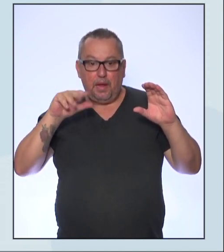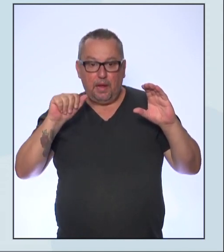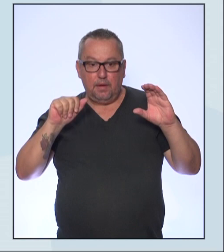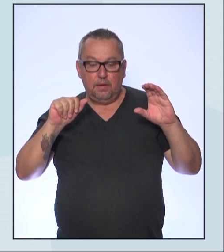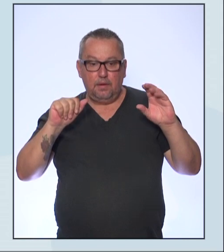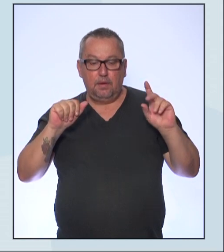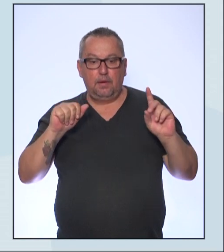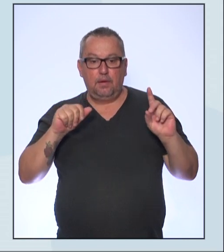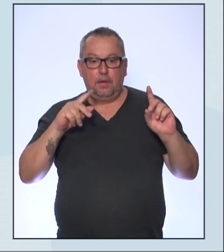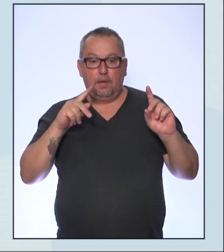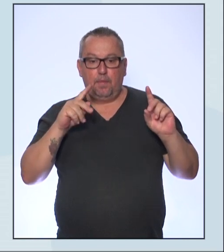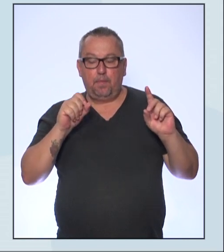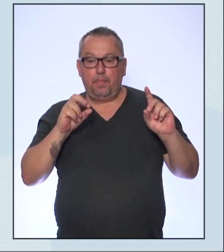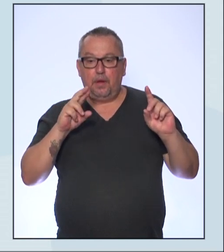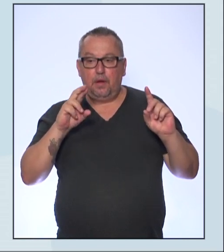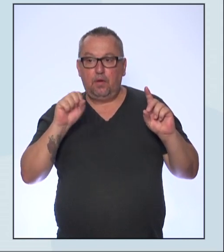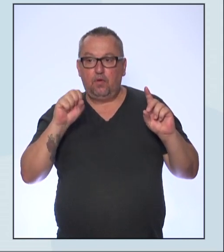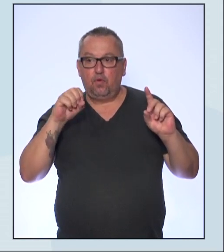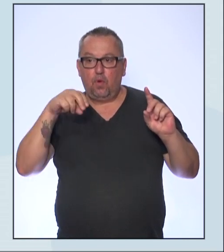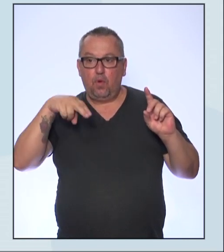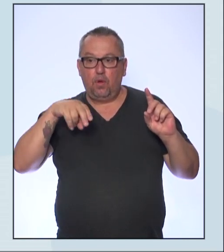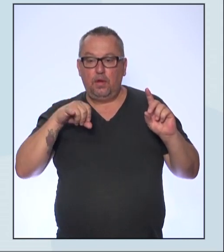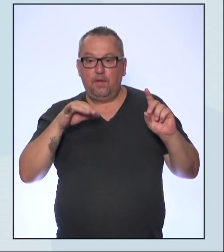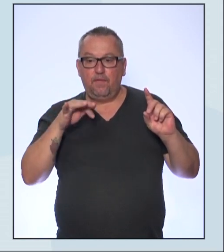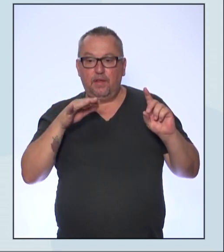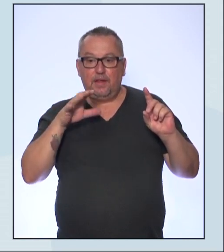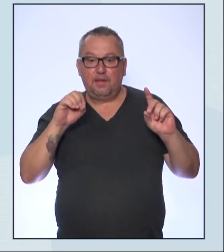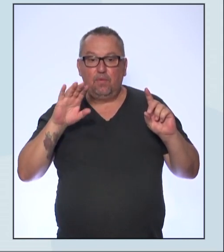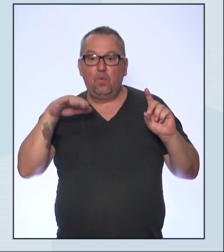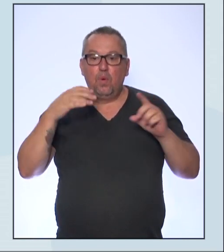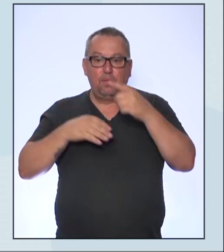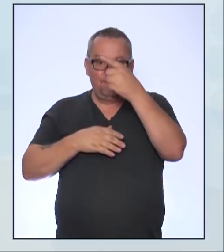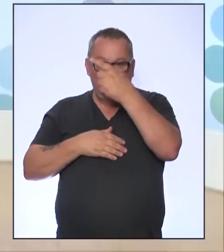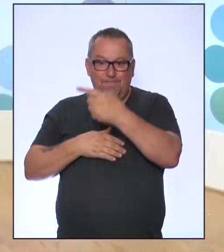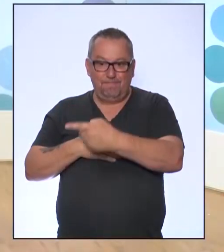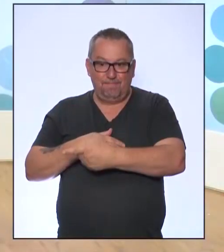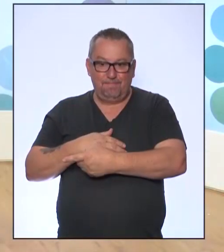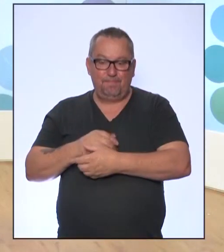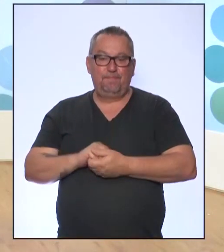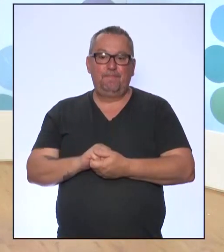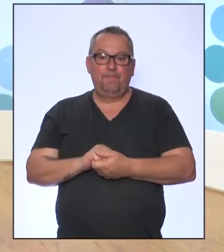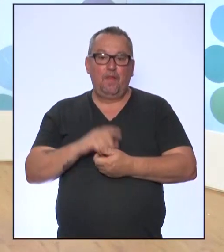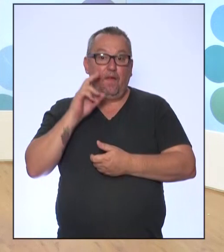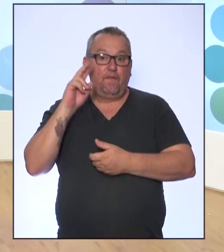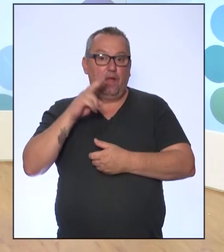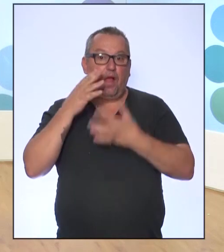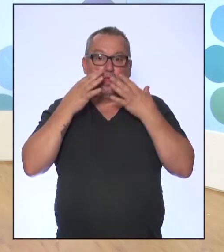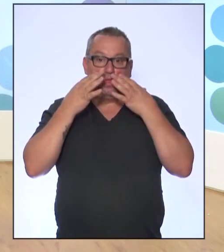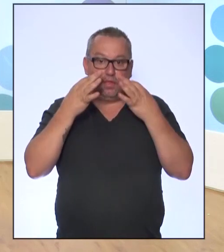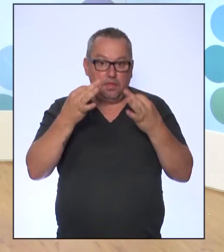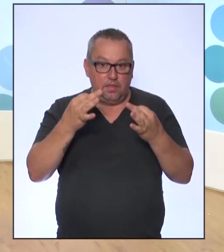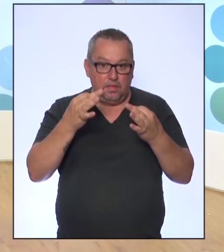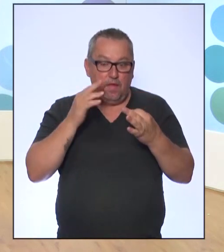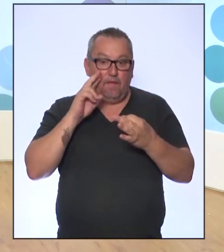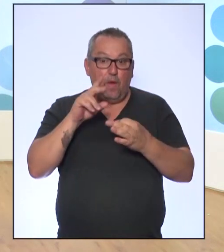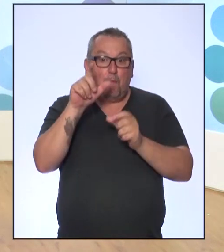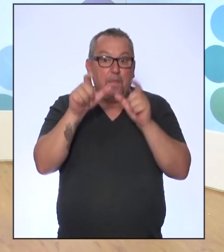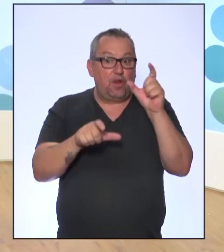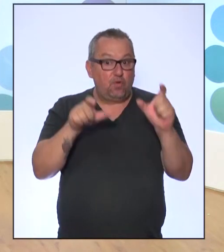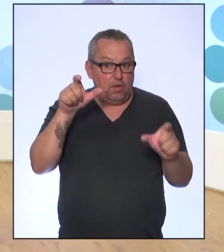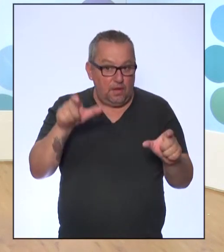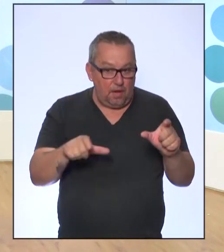letra D, personificação. Então, se atentem à pergunta, né, Lúcia? Em relação às